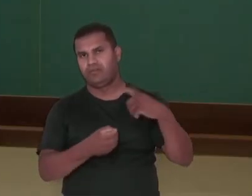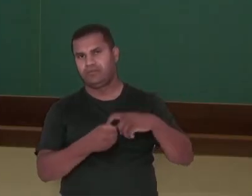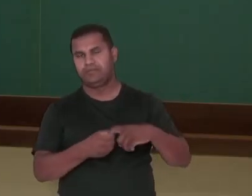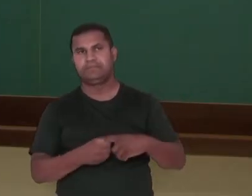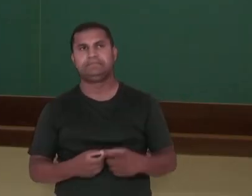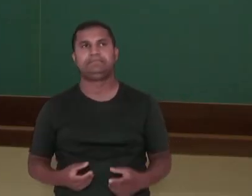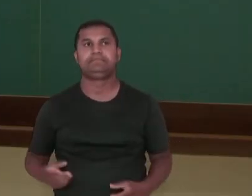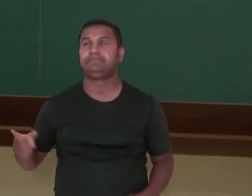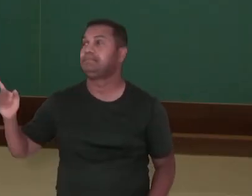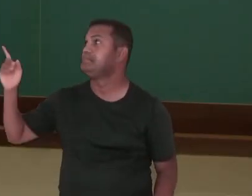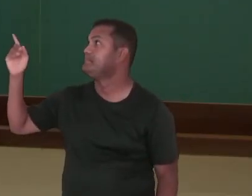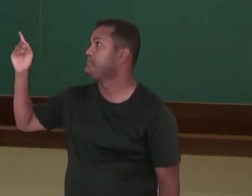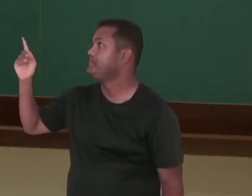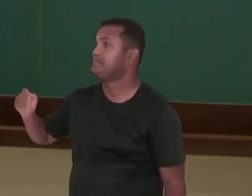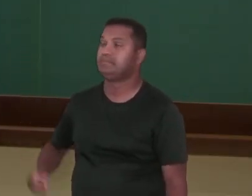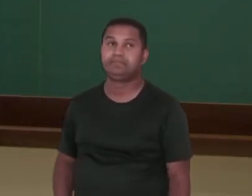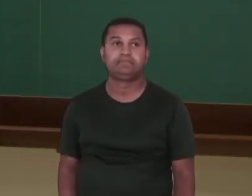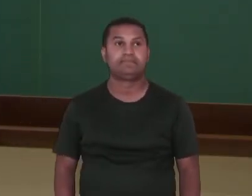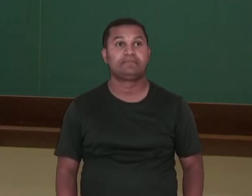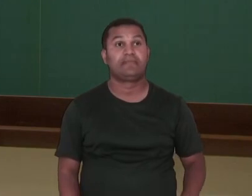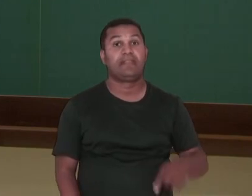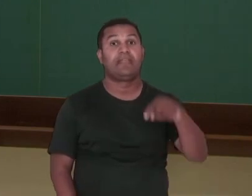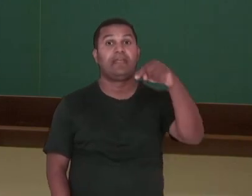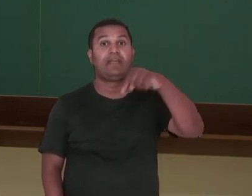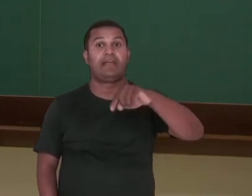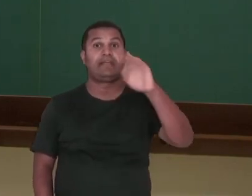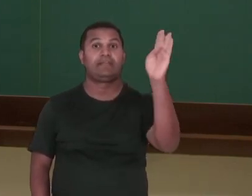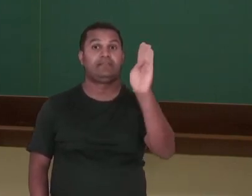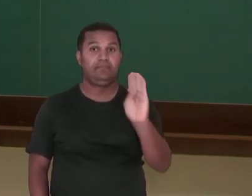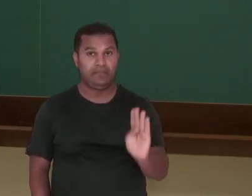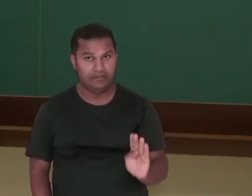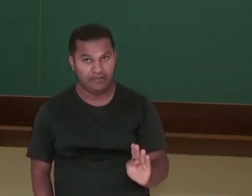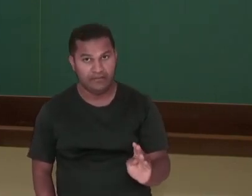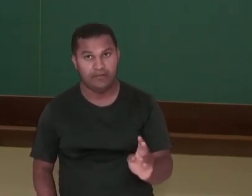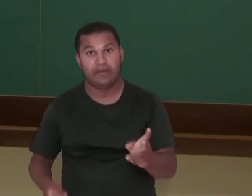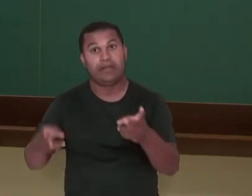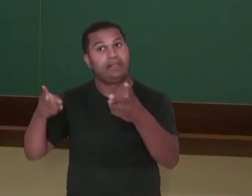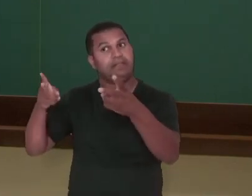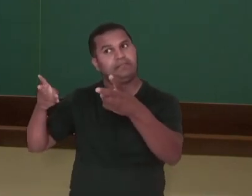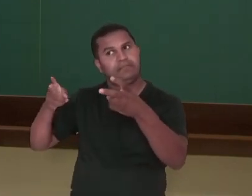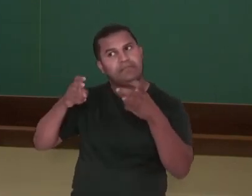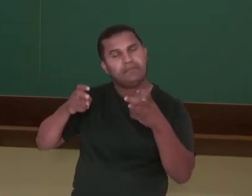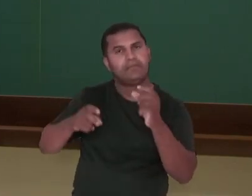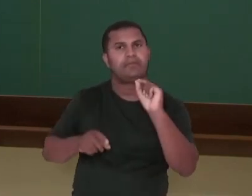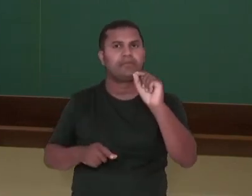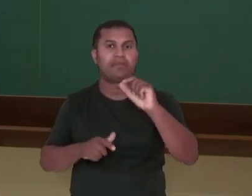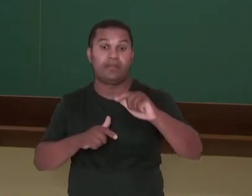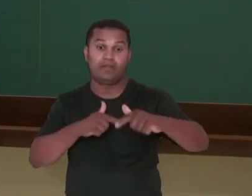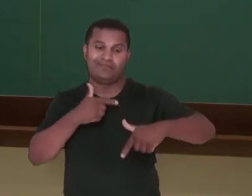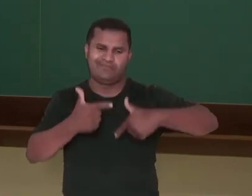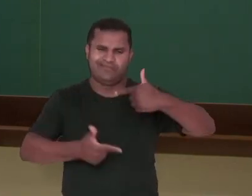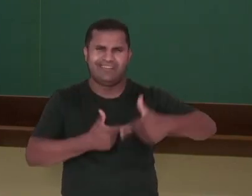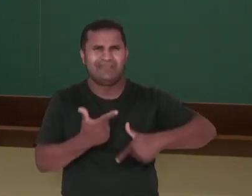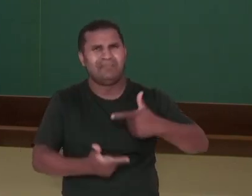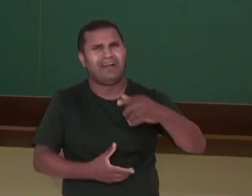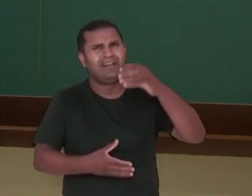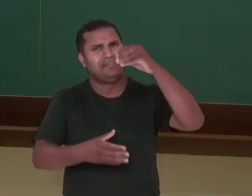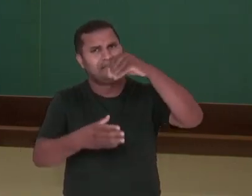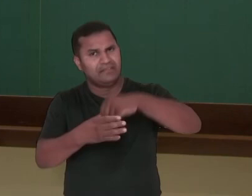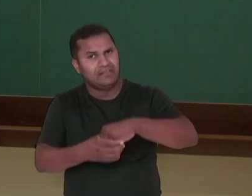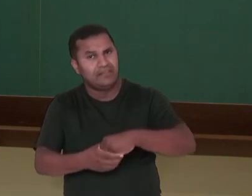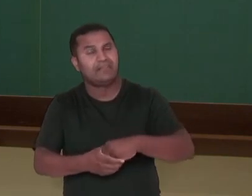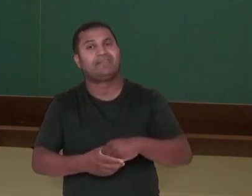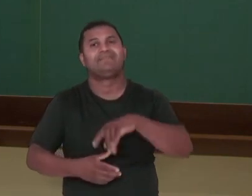de trabalho elas eram bastante ilegítimas e que através do contato principalmente de ideais socialistas